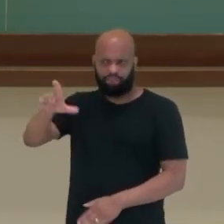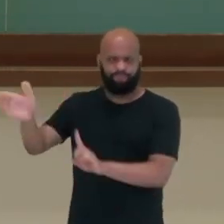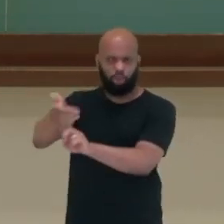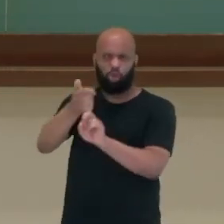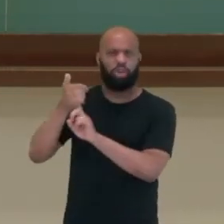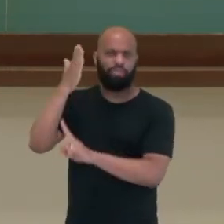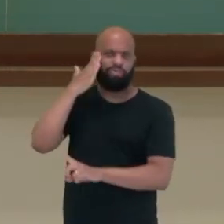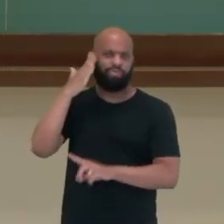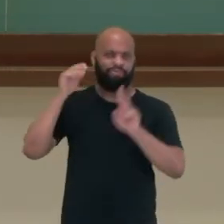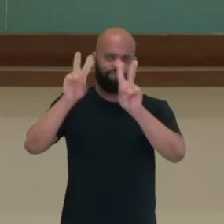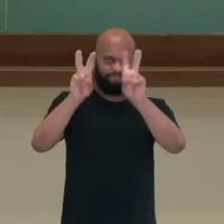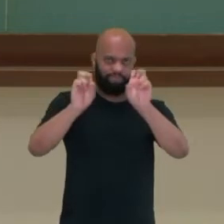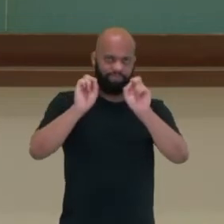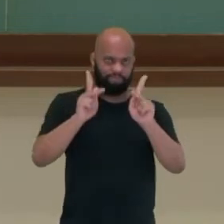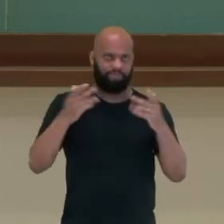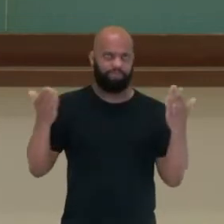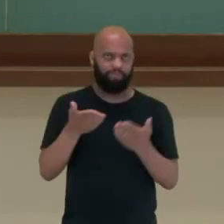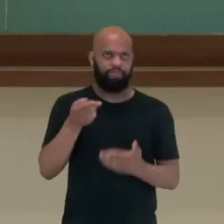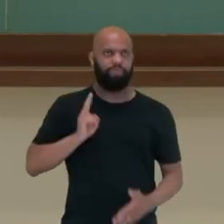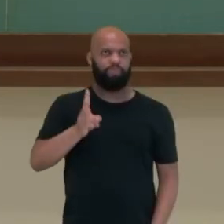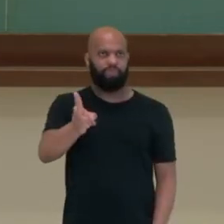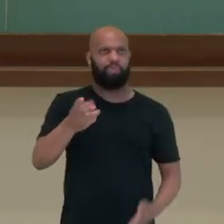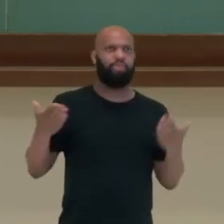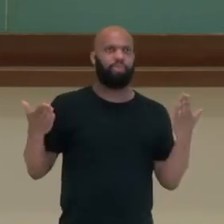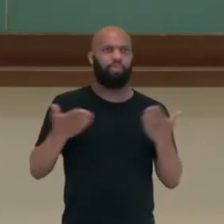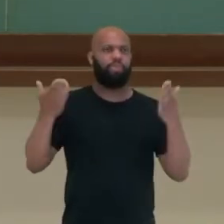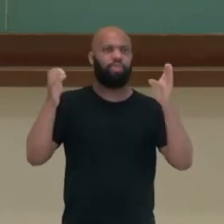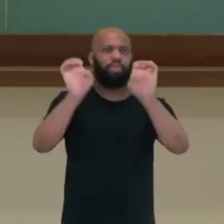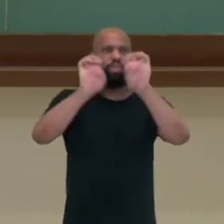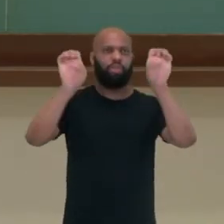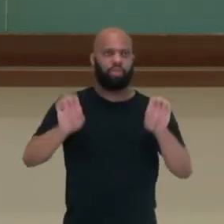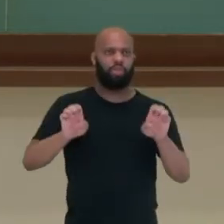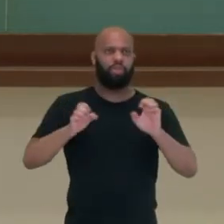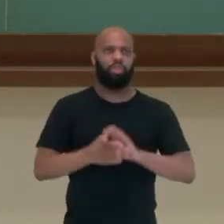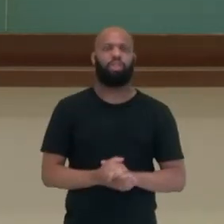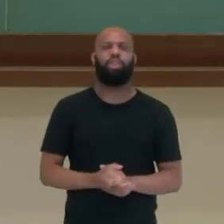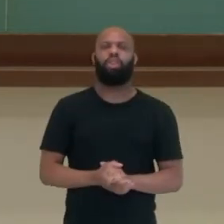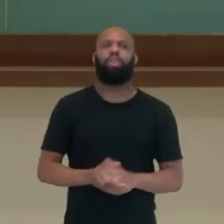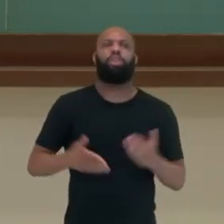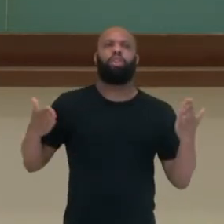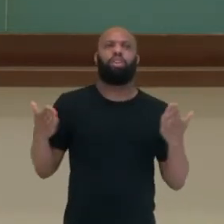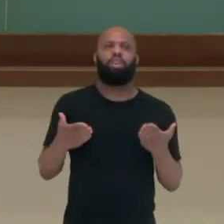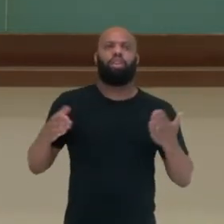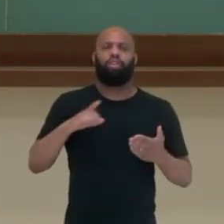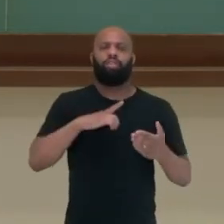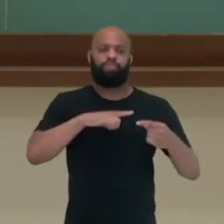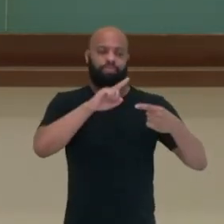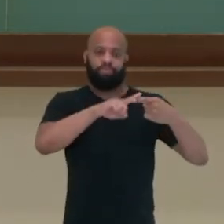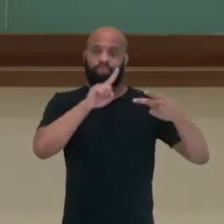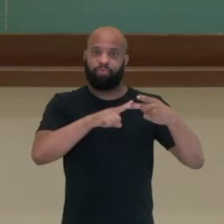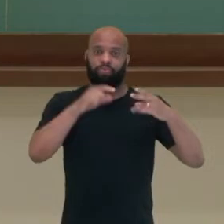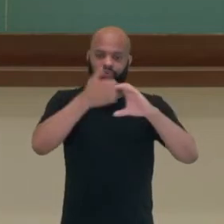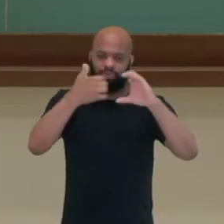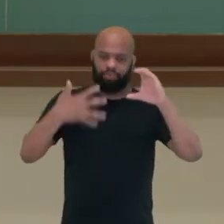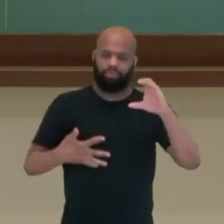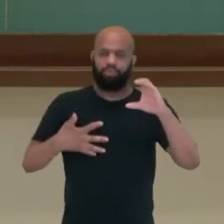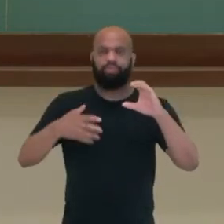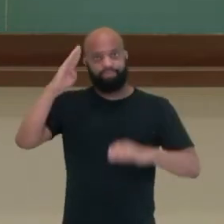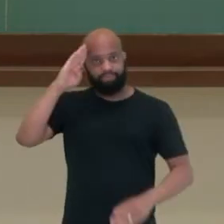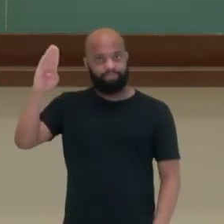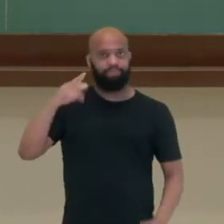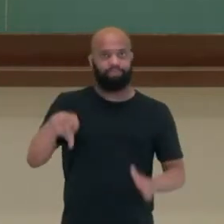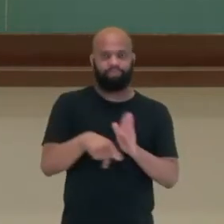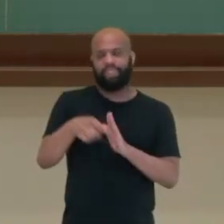dominam sobre o assunto. Continuemos então falando da estrutura. Existem duas características principais de uma